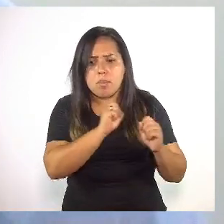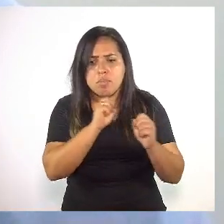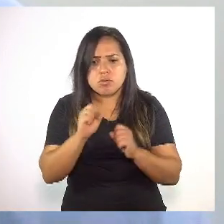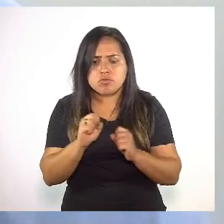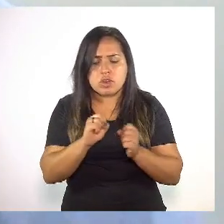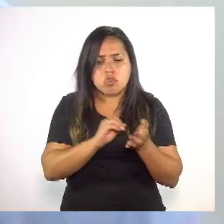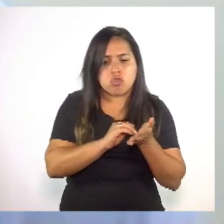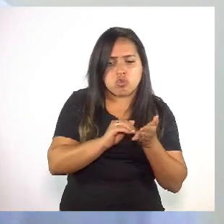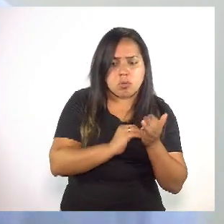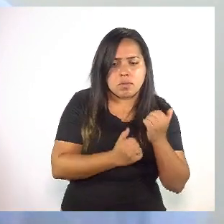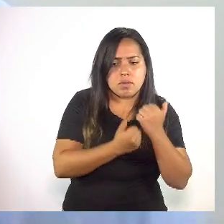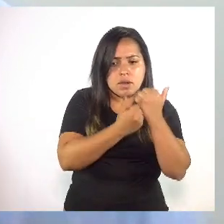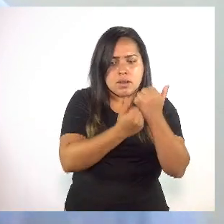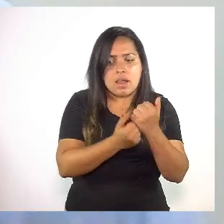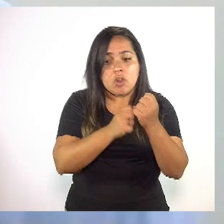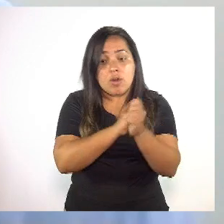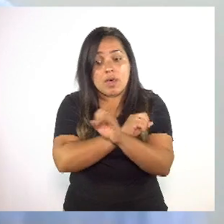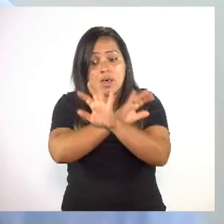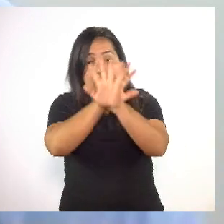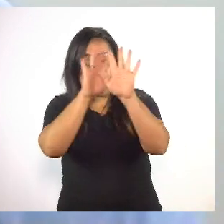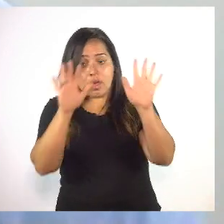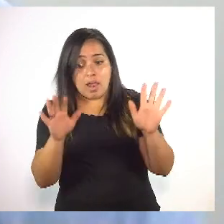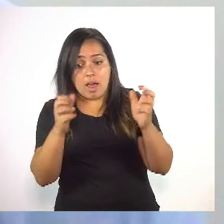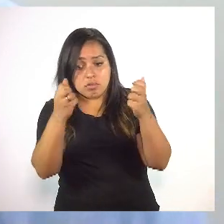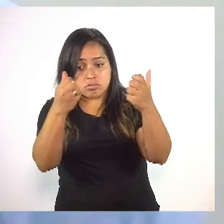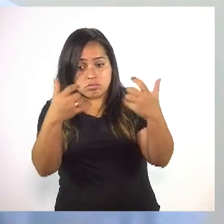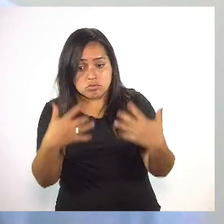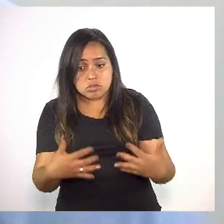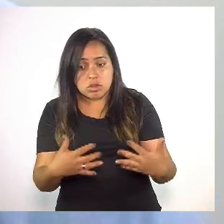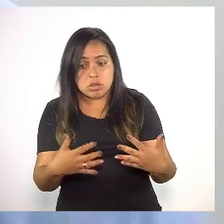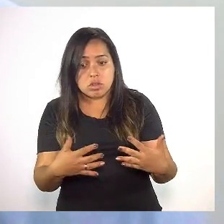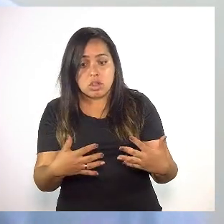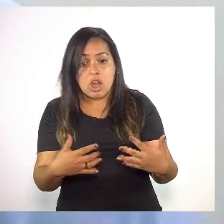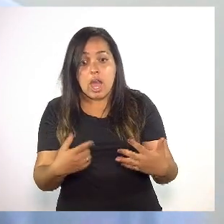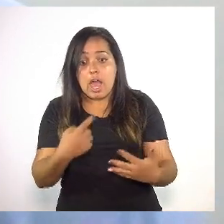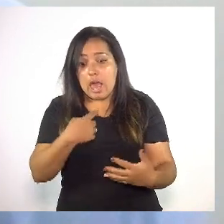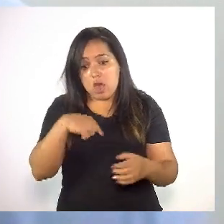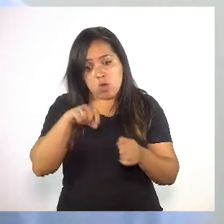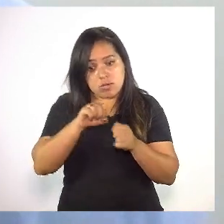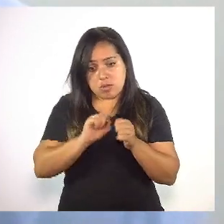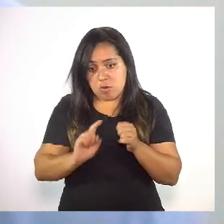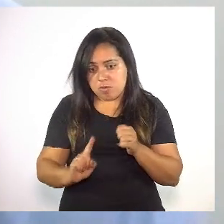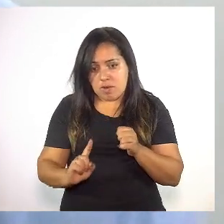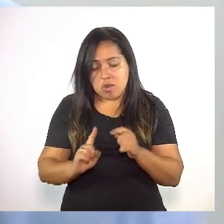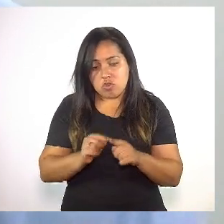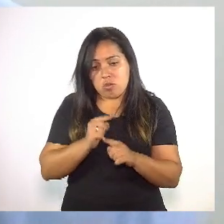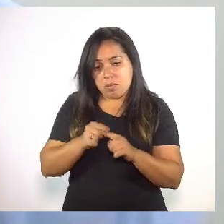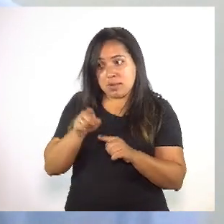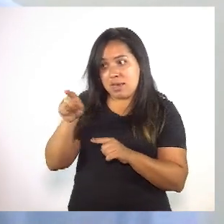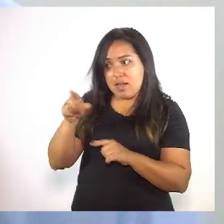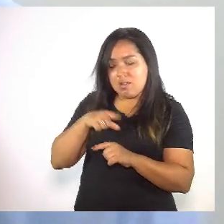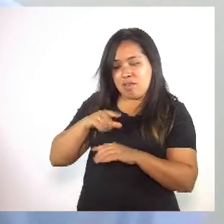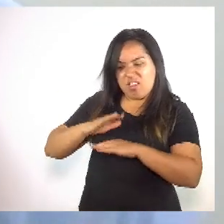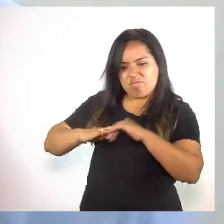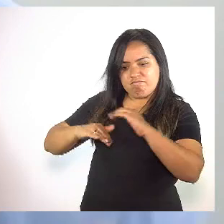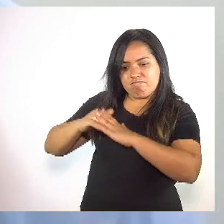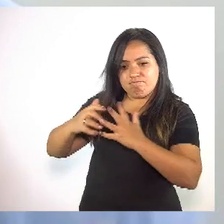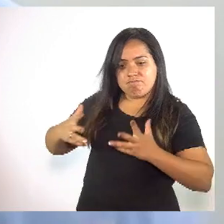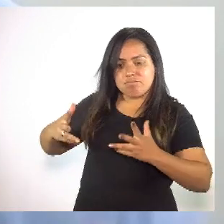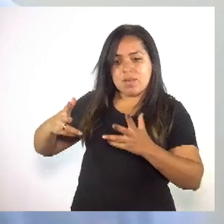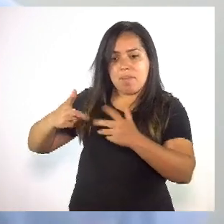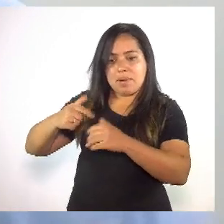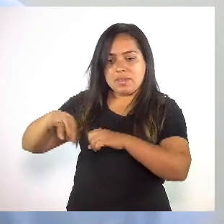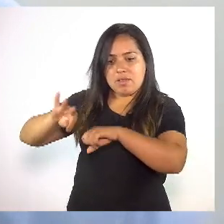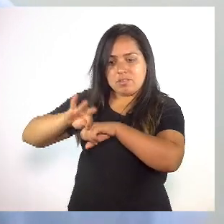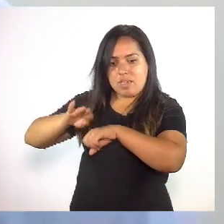um brevíssimo esclarecimento, que eu não farei, certamente porque ele tem uma complementariedade técnica